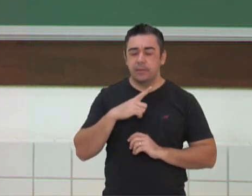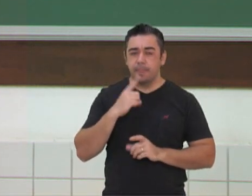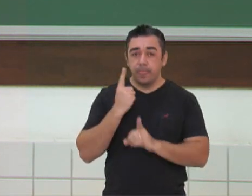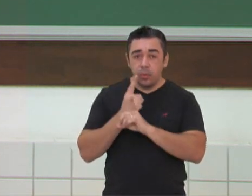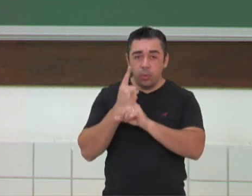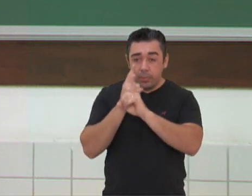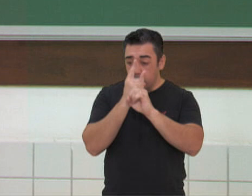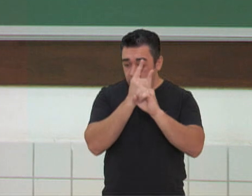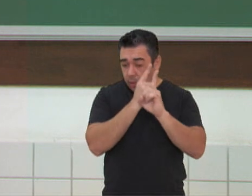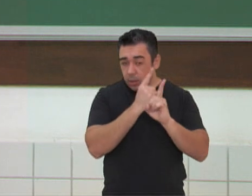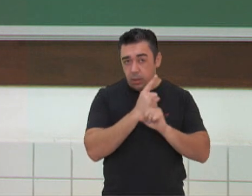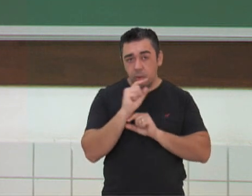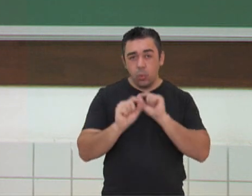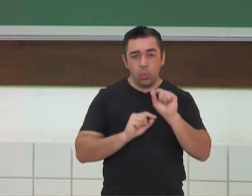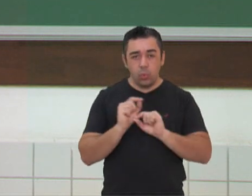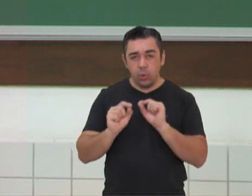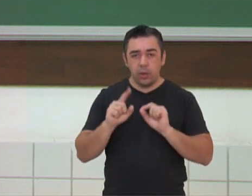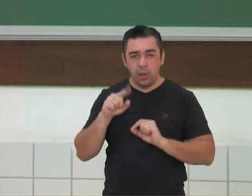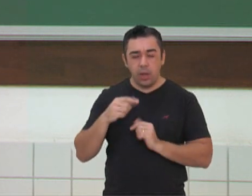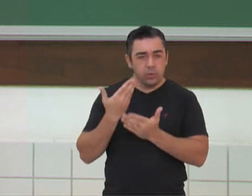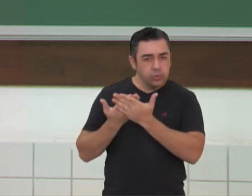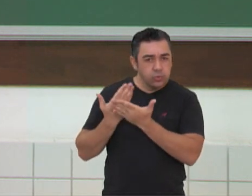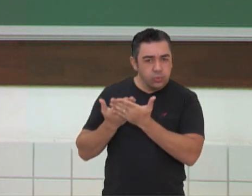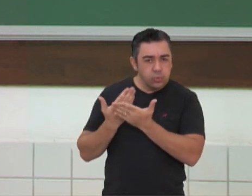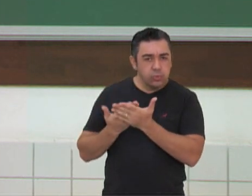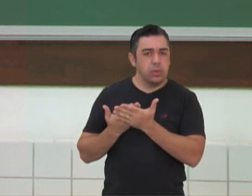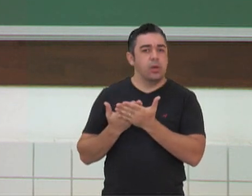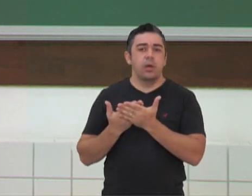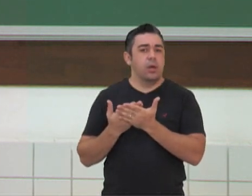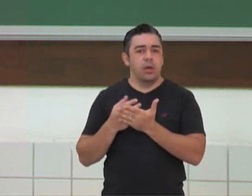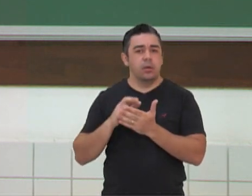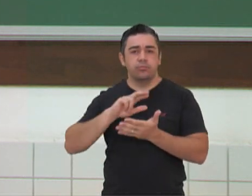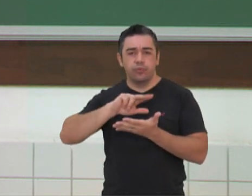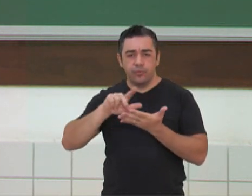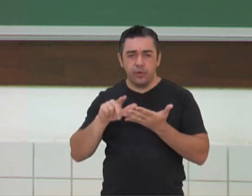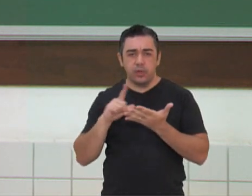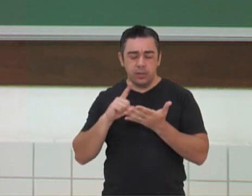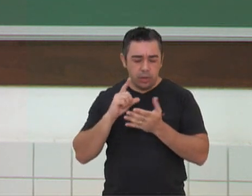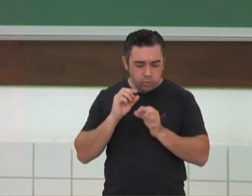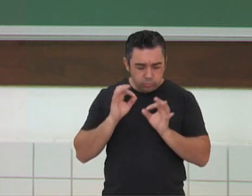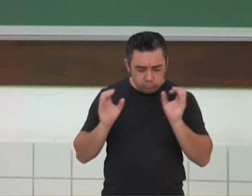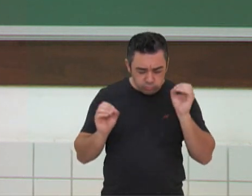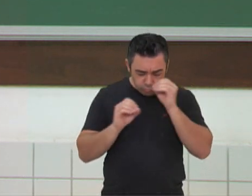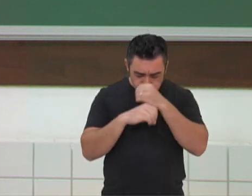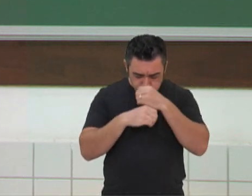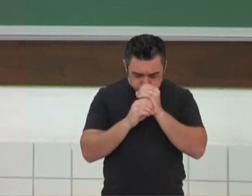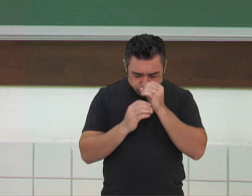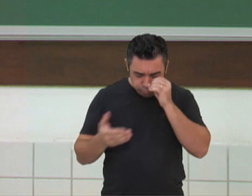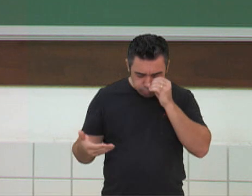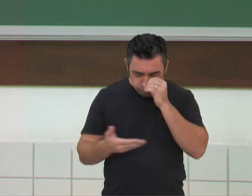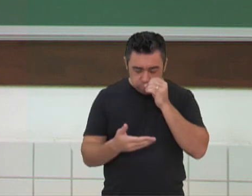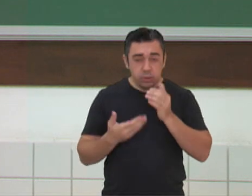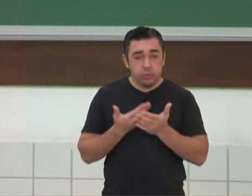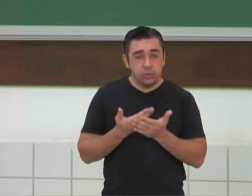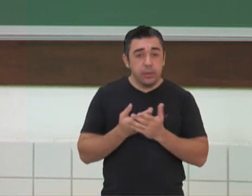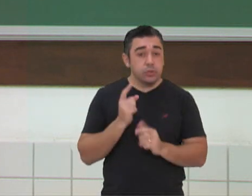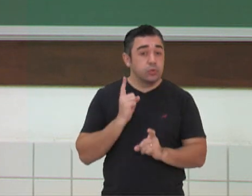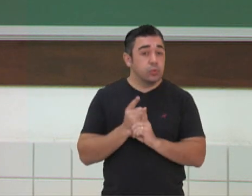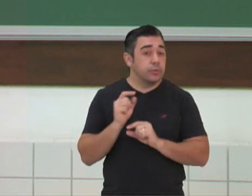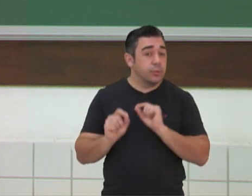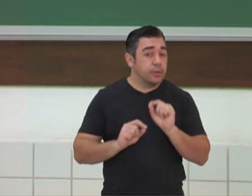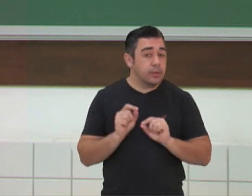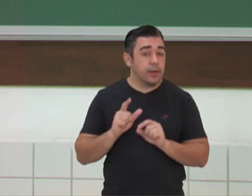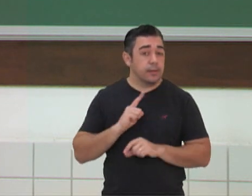descobrir, então, a biologia molecular, estudar os organismos, né, de uma forma menorzinha dentro do corpo deles ali, eles descobriram que